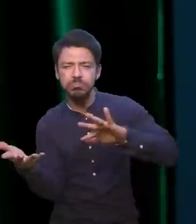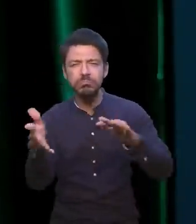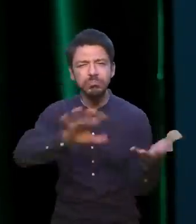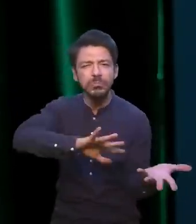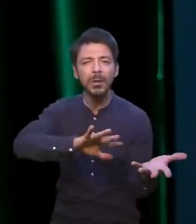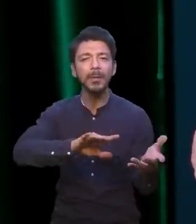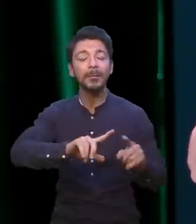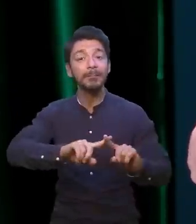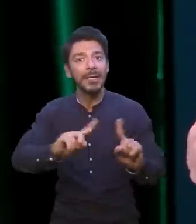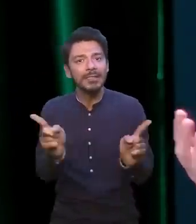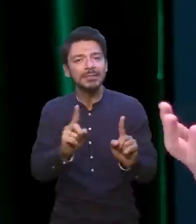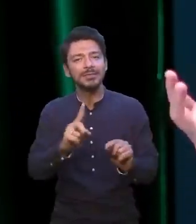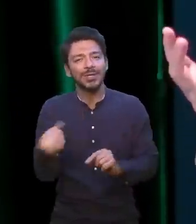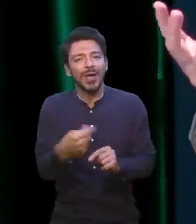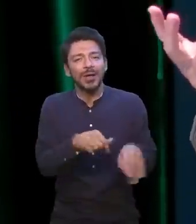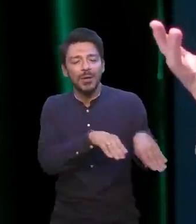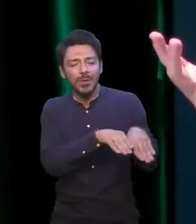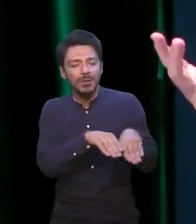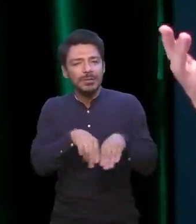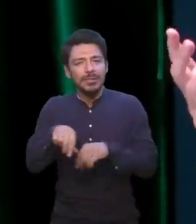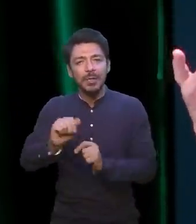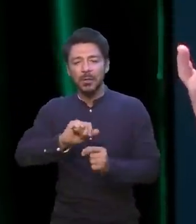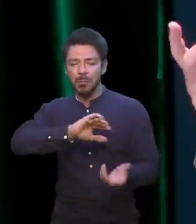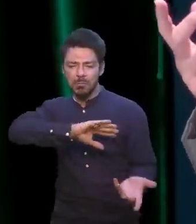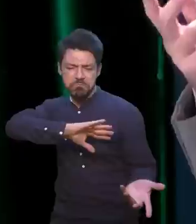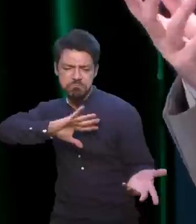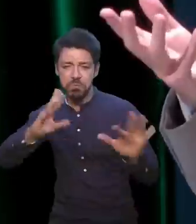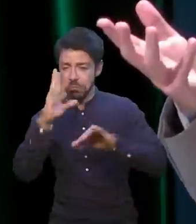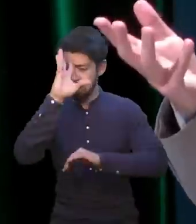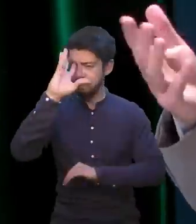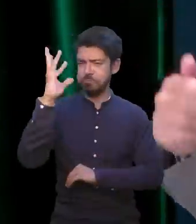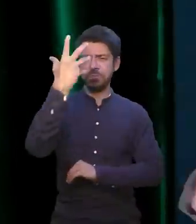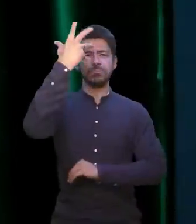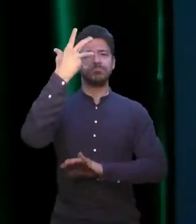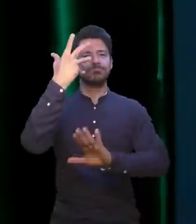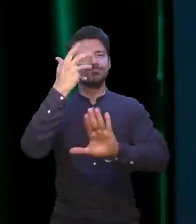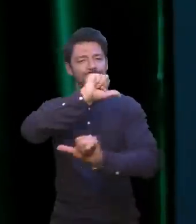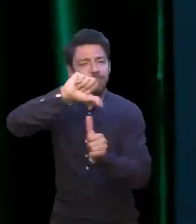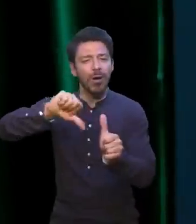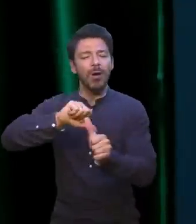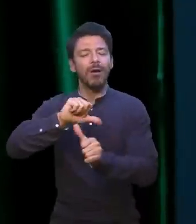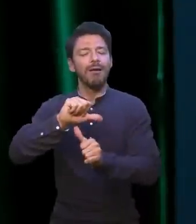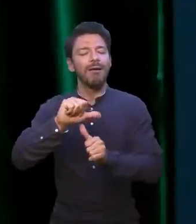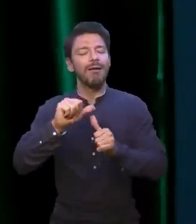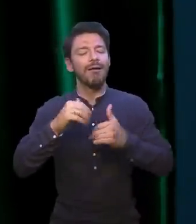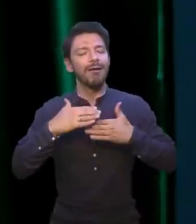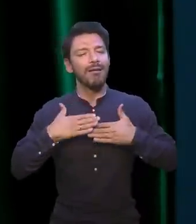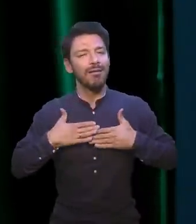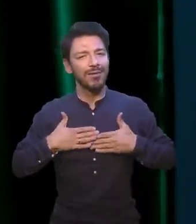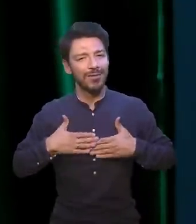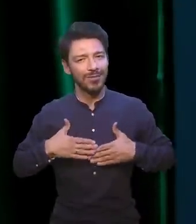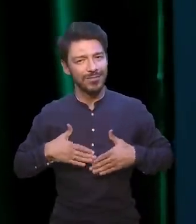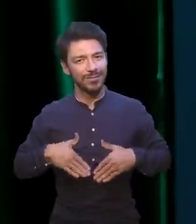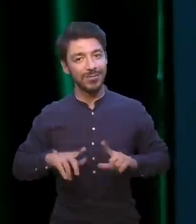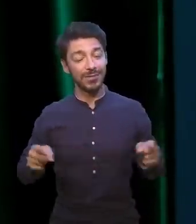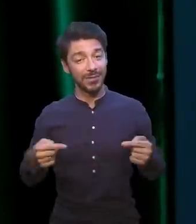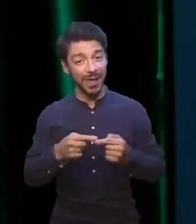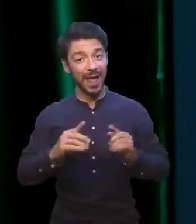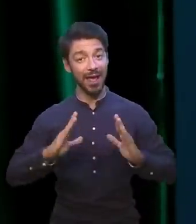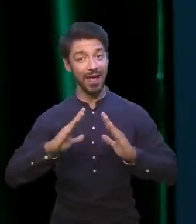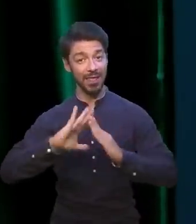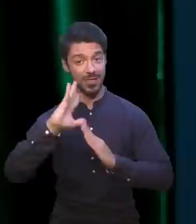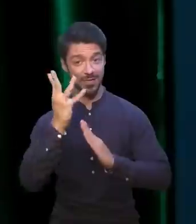rápido possível reequilibrar-se, buscar a serenidade. E aí que nós falamos de manhã, a casa espírita é